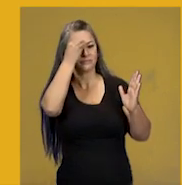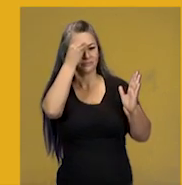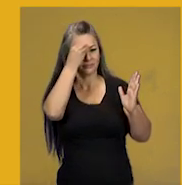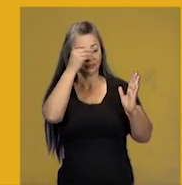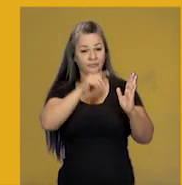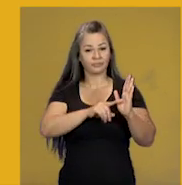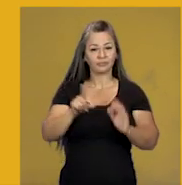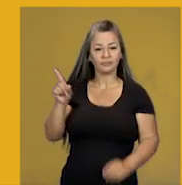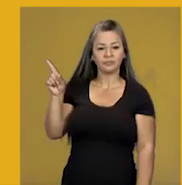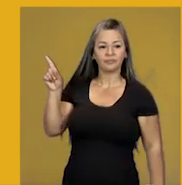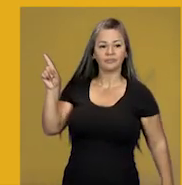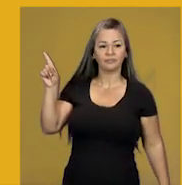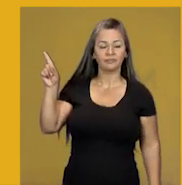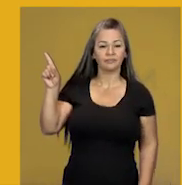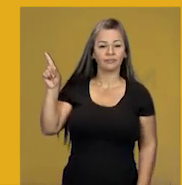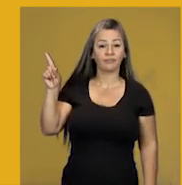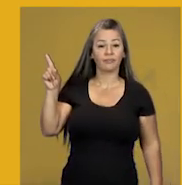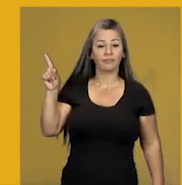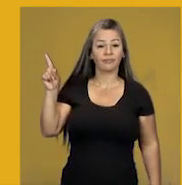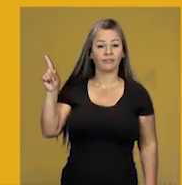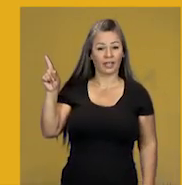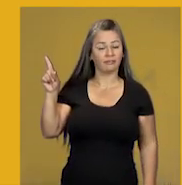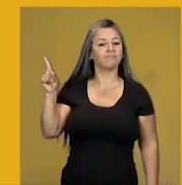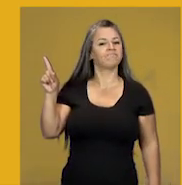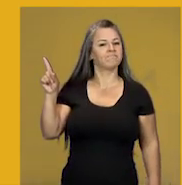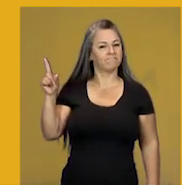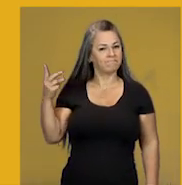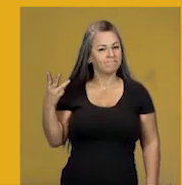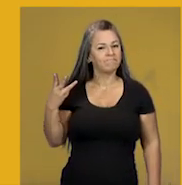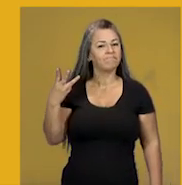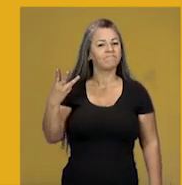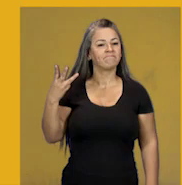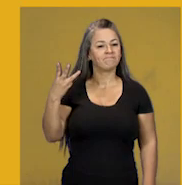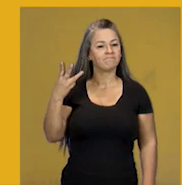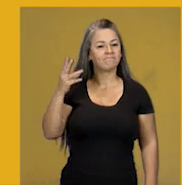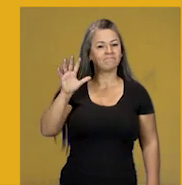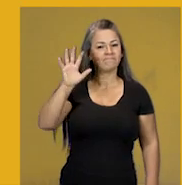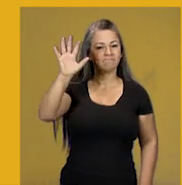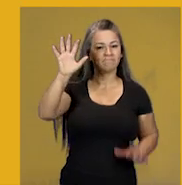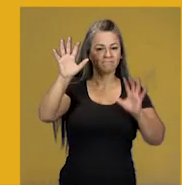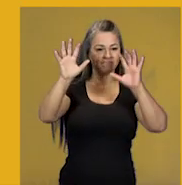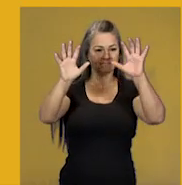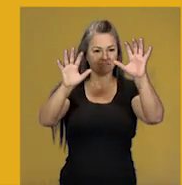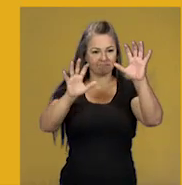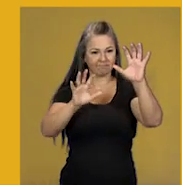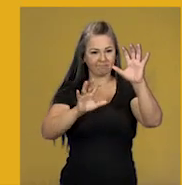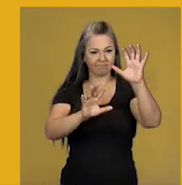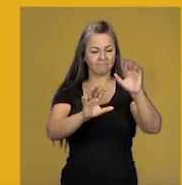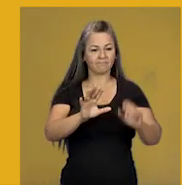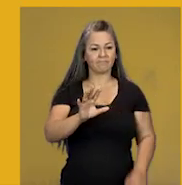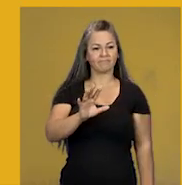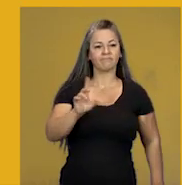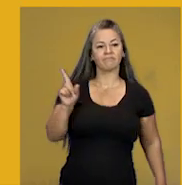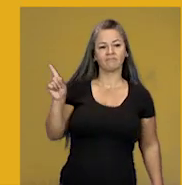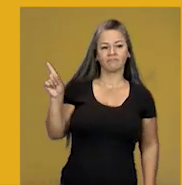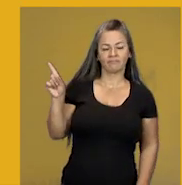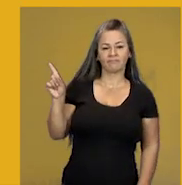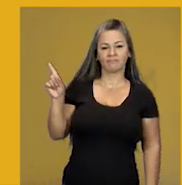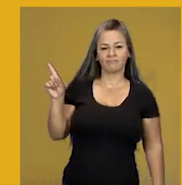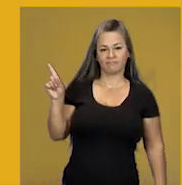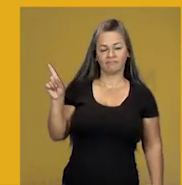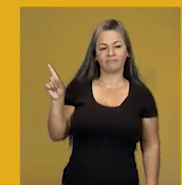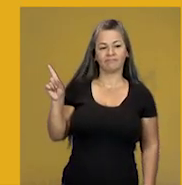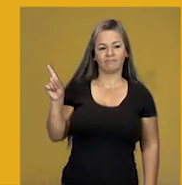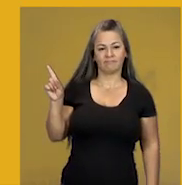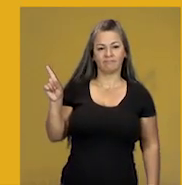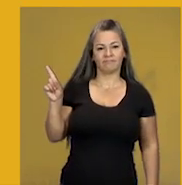vamos falar daqui dessas 3 grandes regiões, complexos regionais ou regiões geoeconômicas do Brasil. Nós temos aqui 3, que